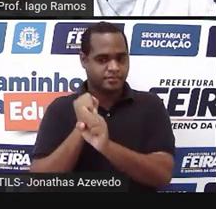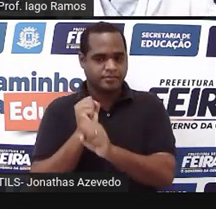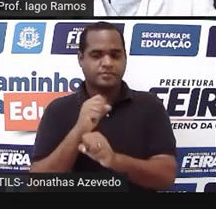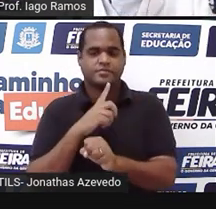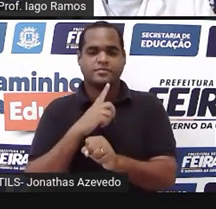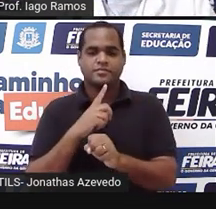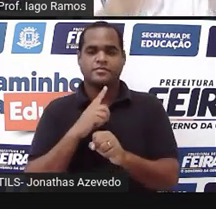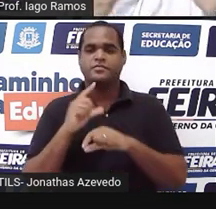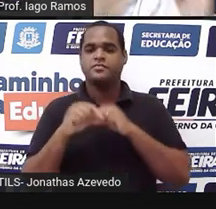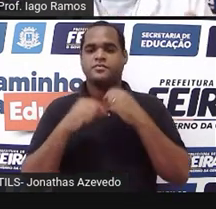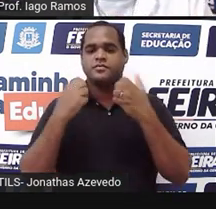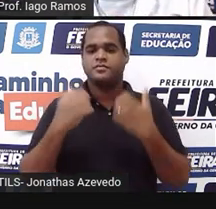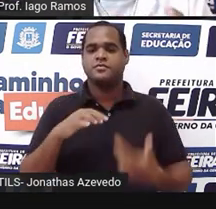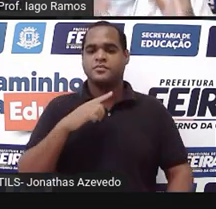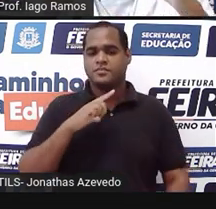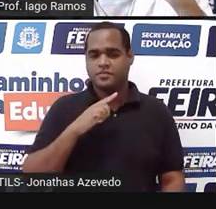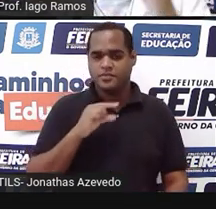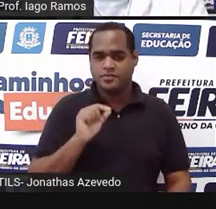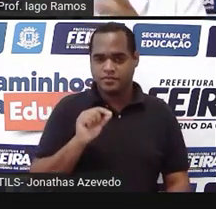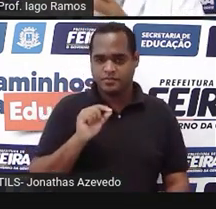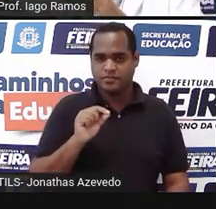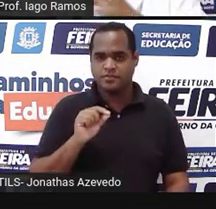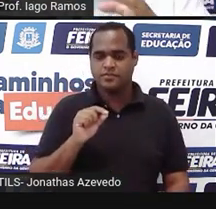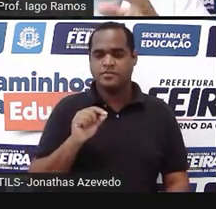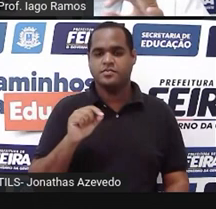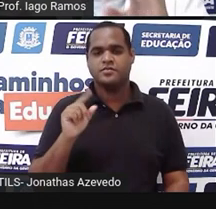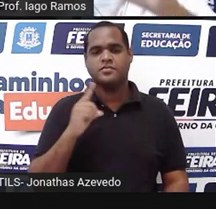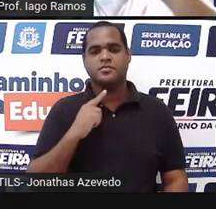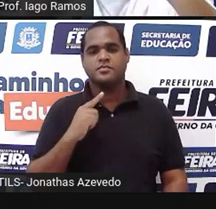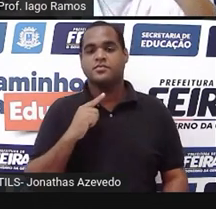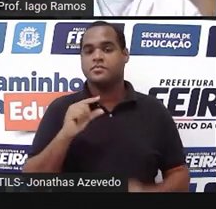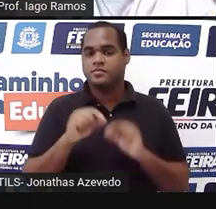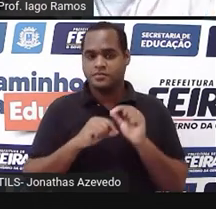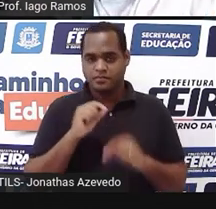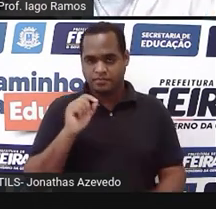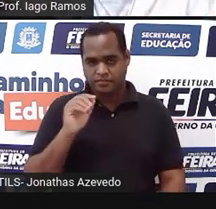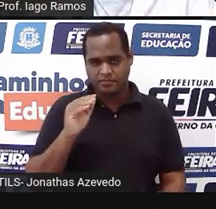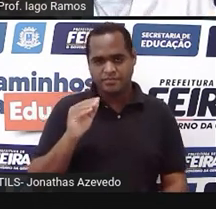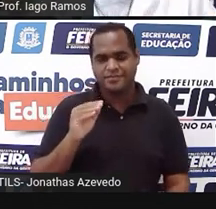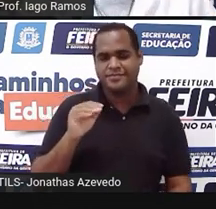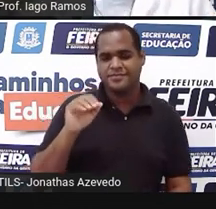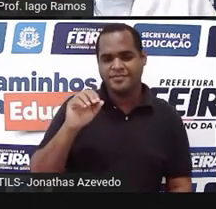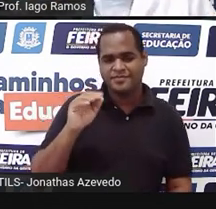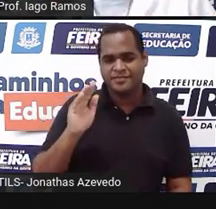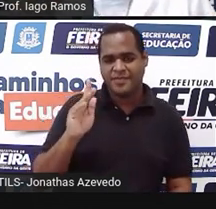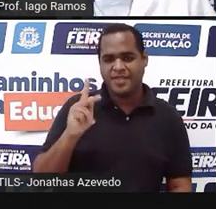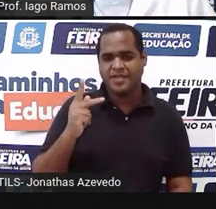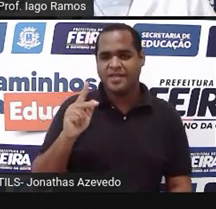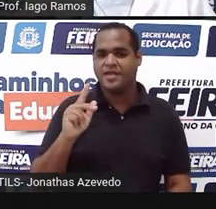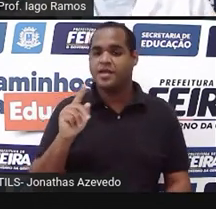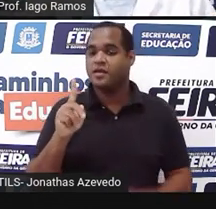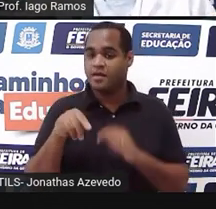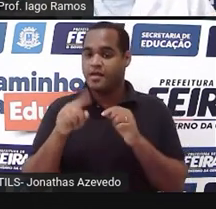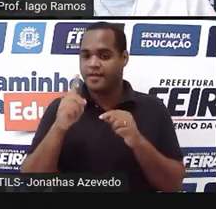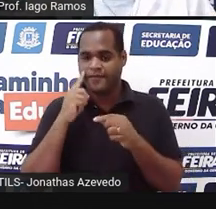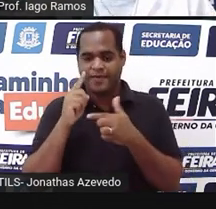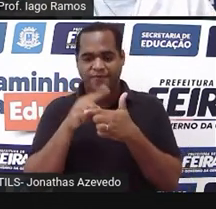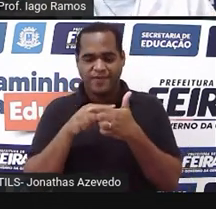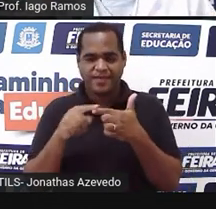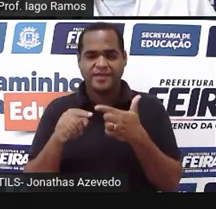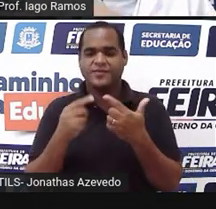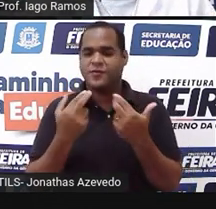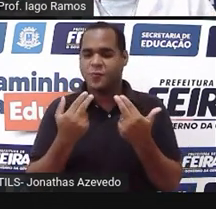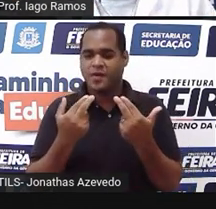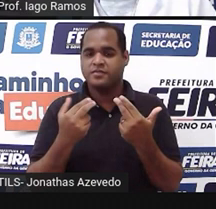dá em cima é o bem maiúsculo vezes H mas o b minúsculo fez largar tudo em uma fração só com a parte de baixo o